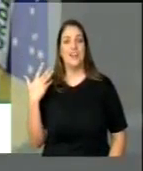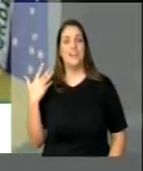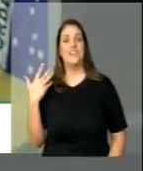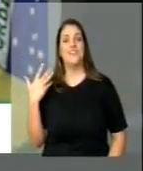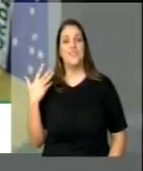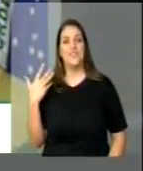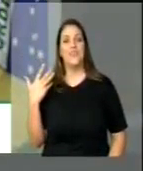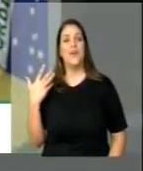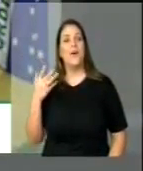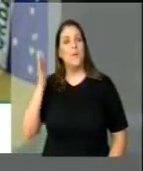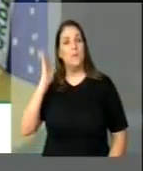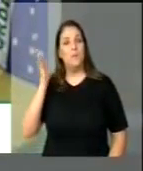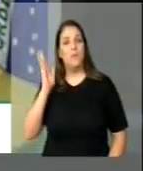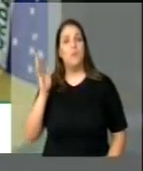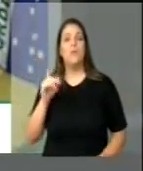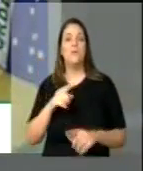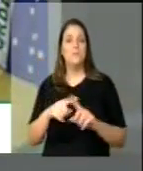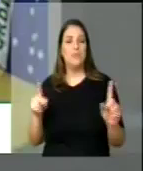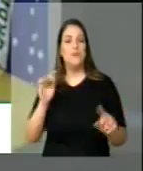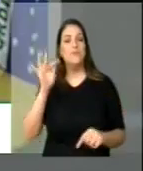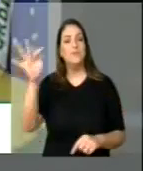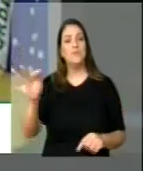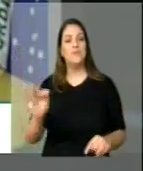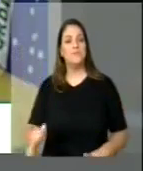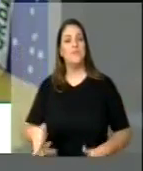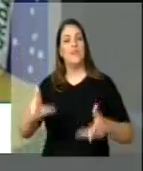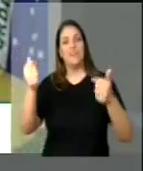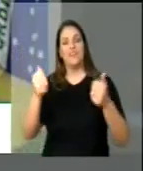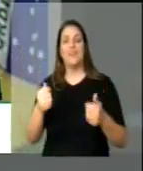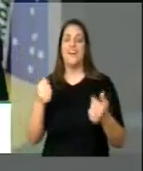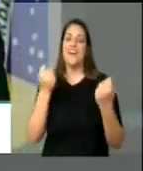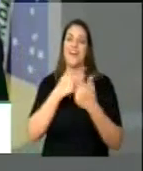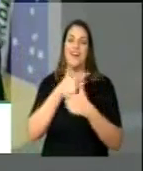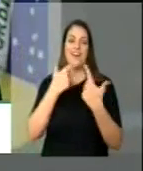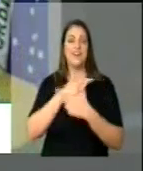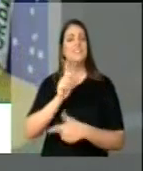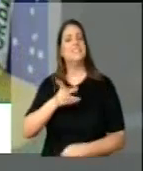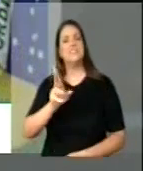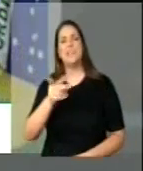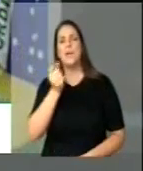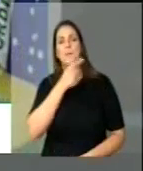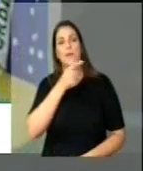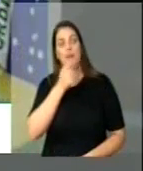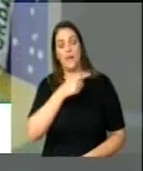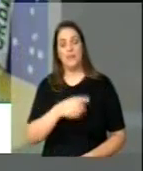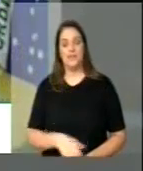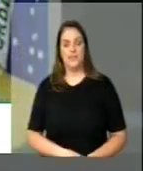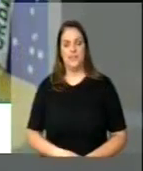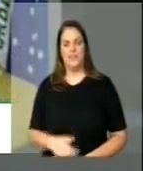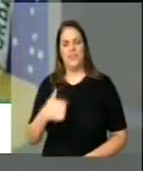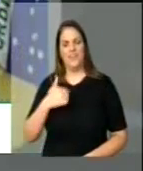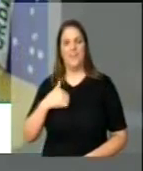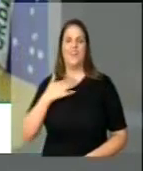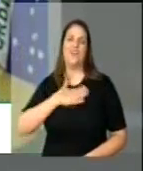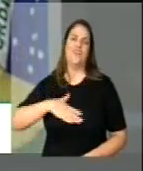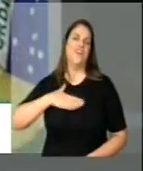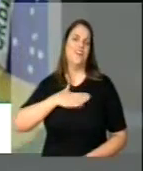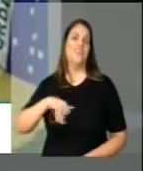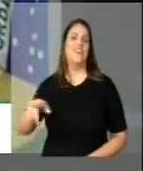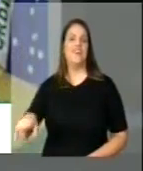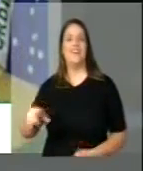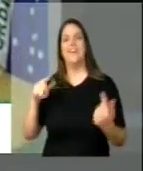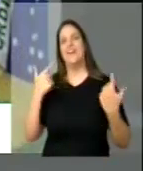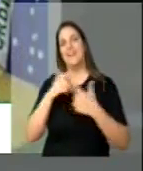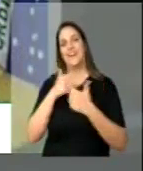É extraordinário. E tinha um humor, Paulo Rabelo e Rômulo. Eu me deliciava com o humor